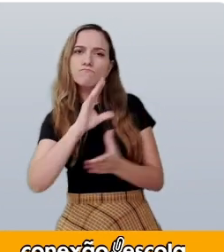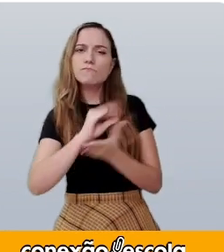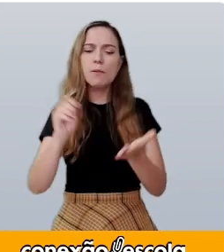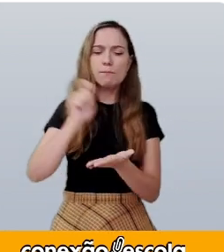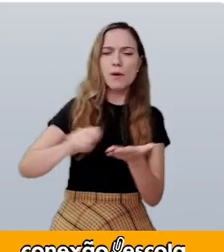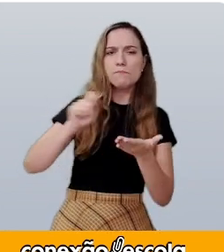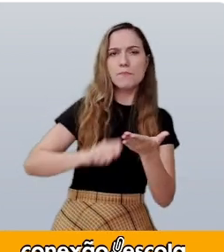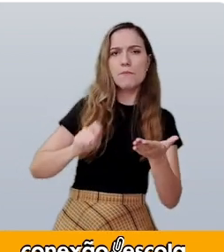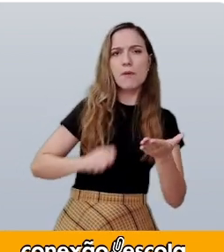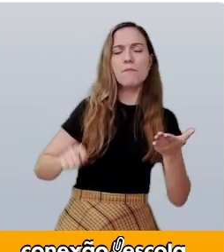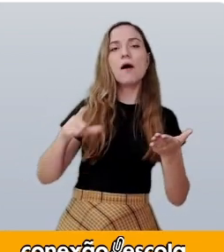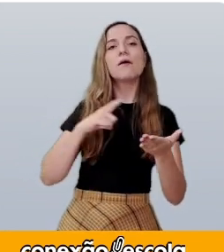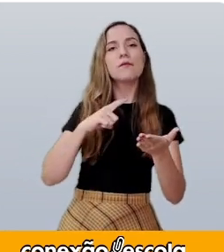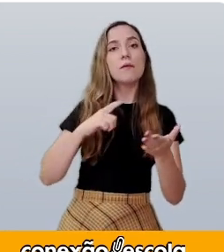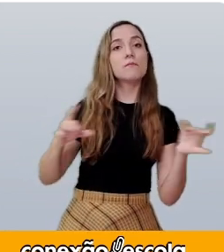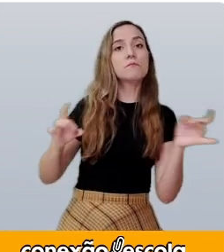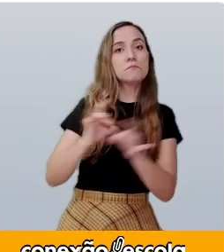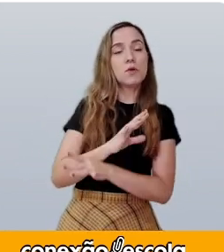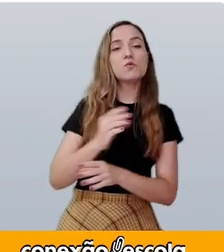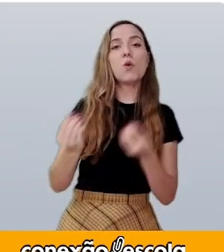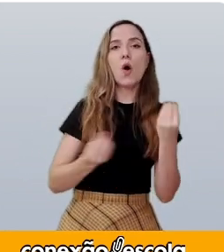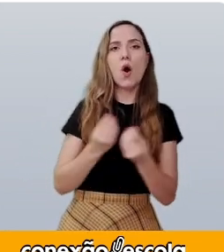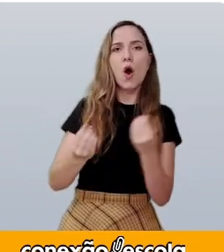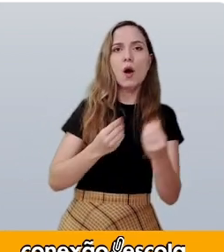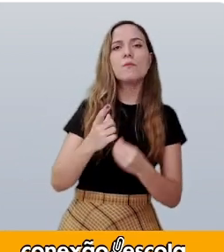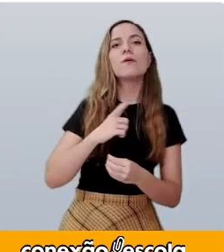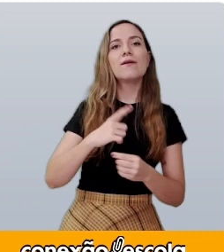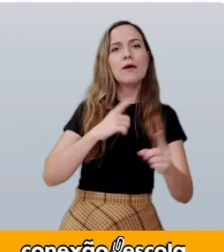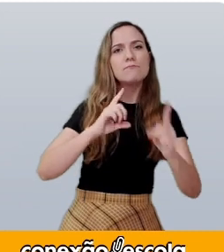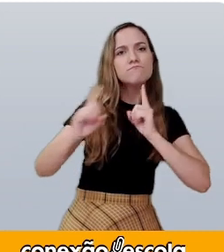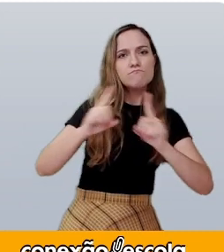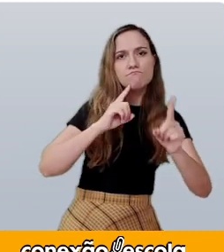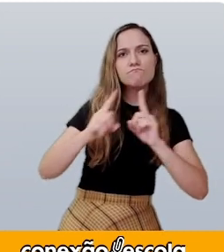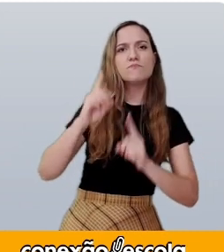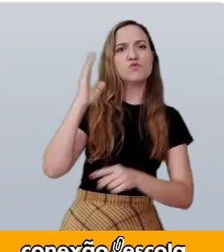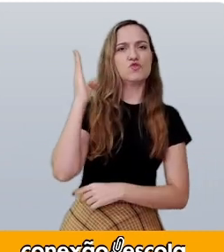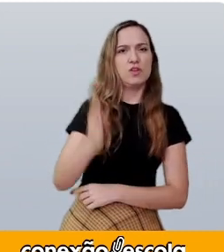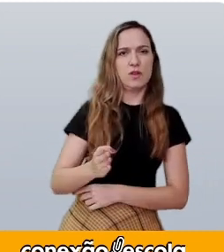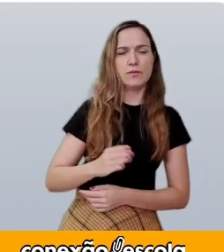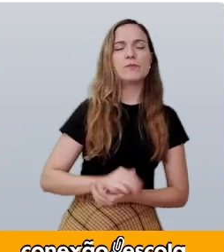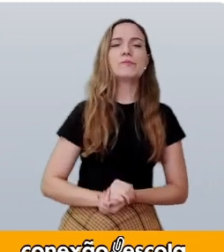a realização em discurso direto.